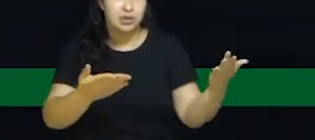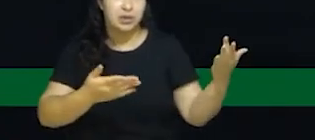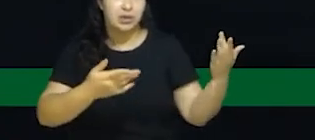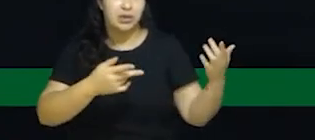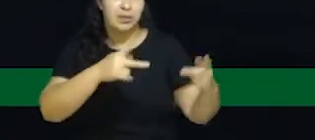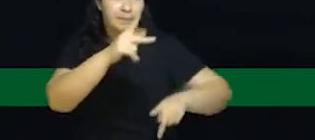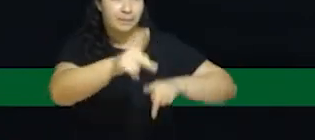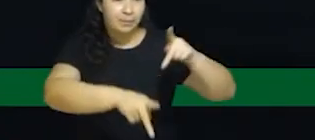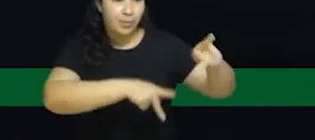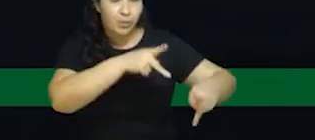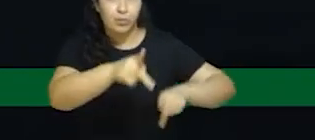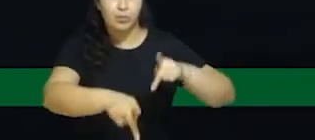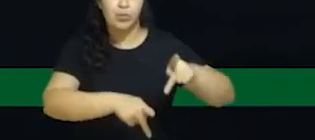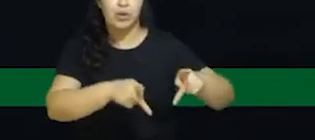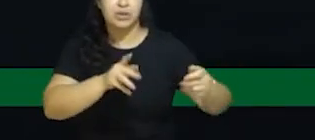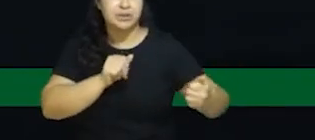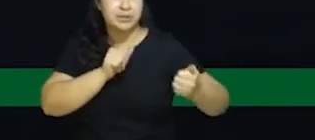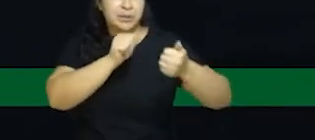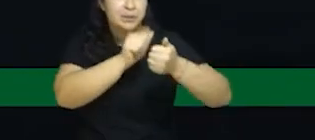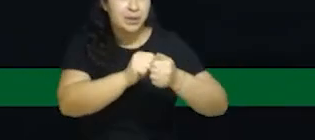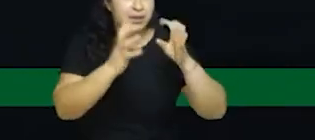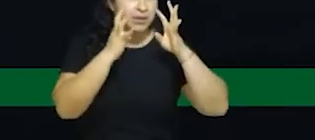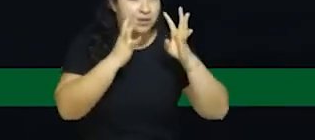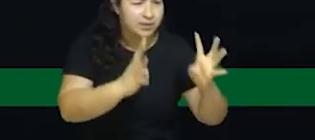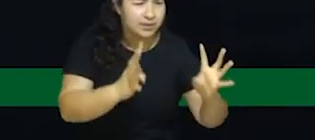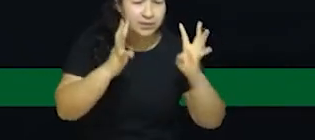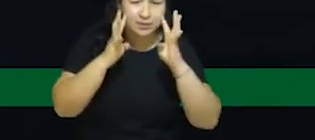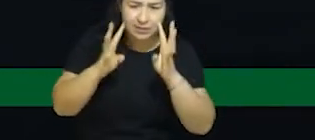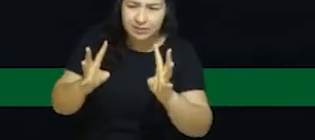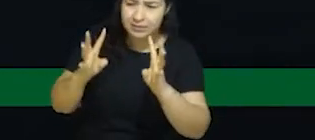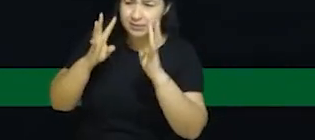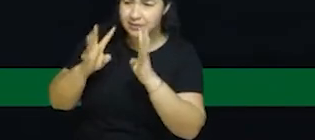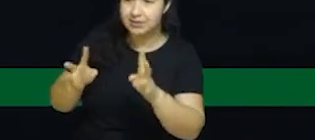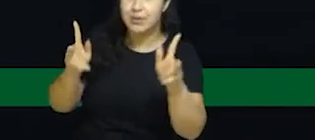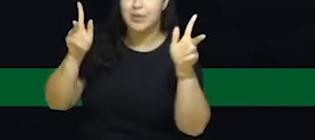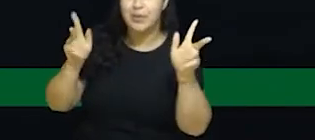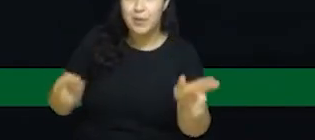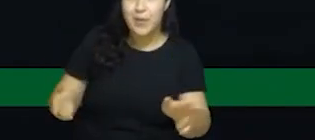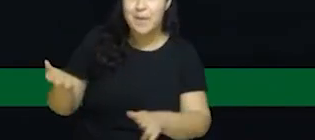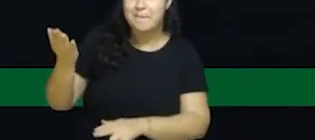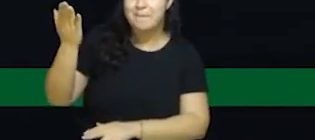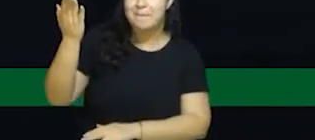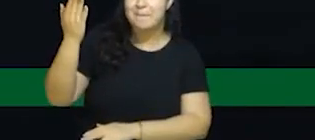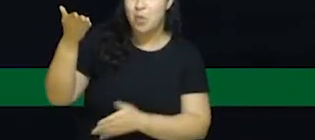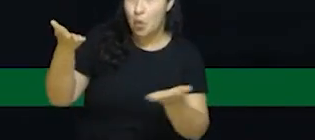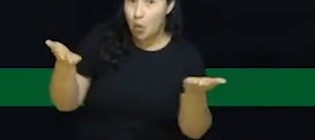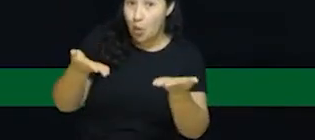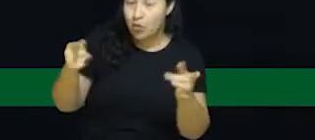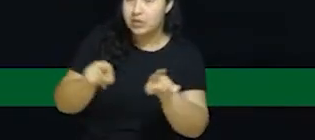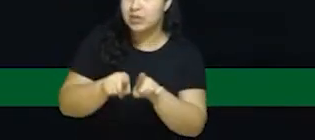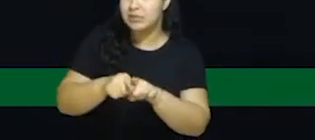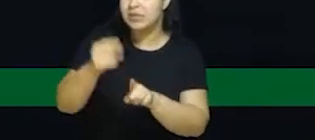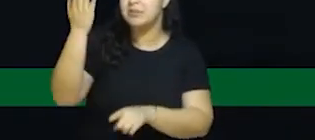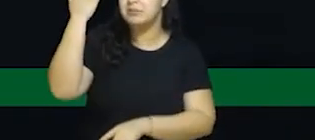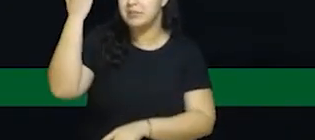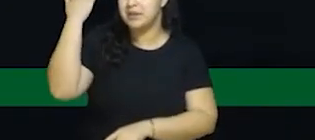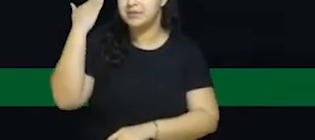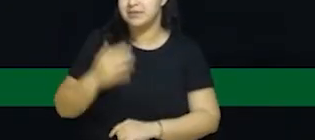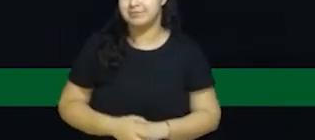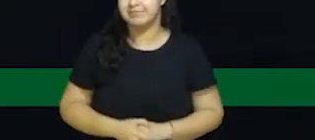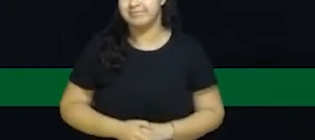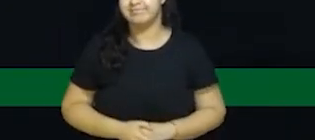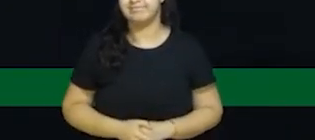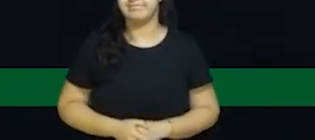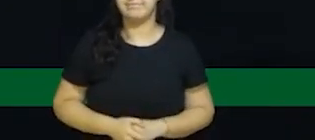forma direta e ágil, assim como foi feito no dia de hoje aqui e também nos outros municípios, senhor presidente, que nós já